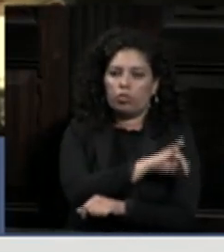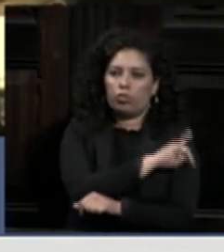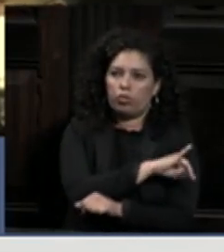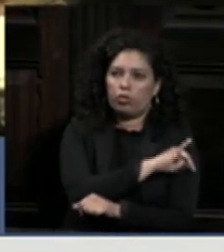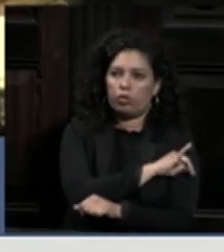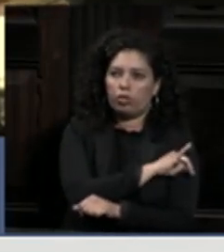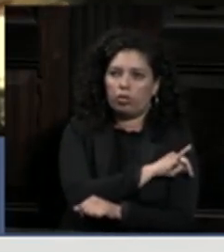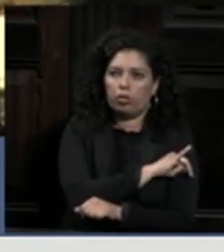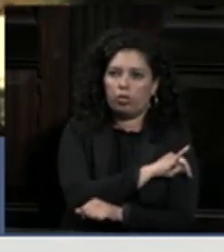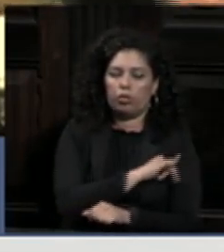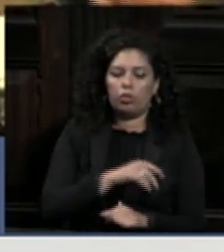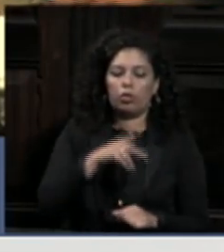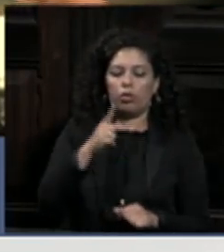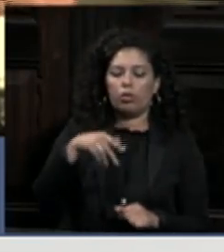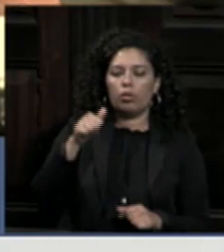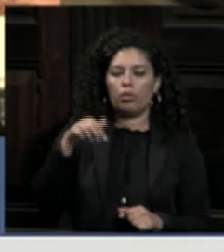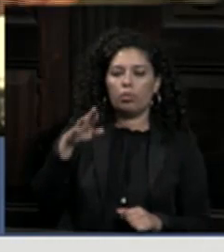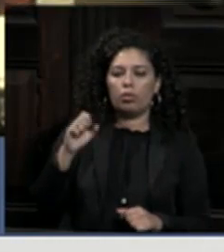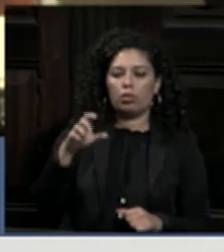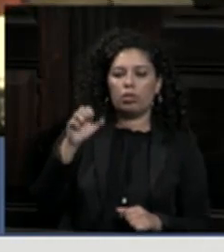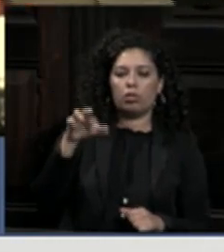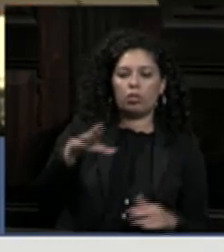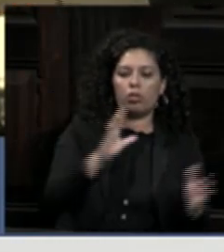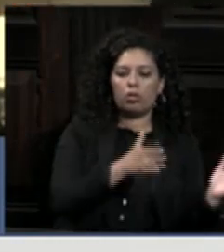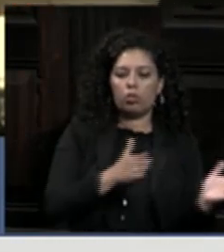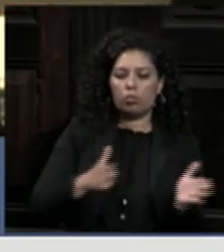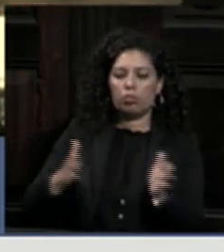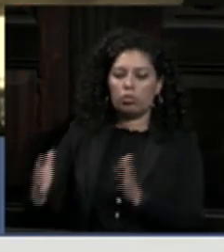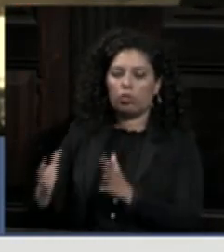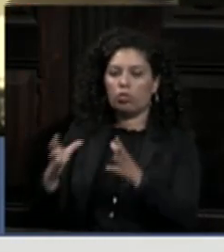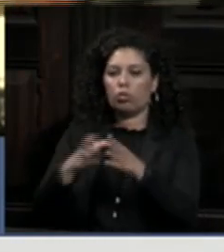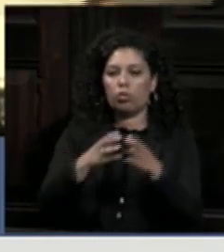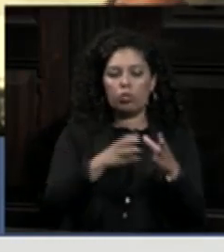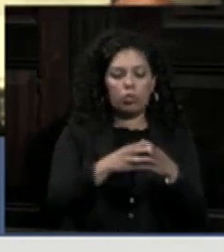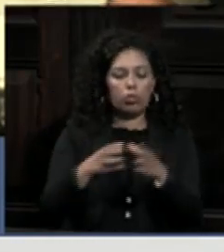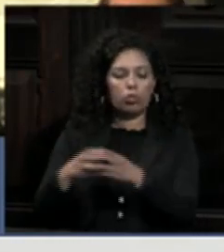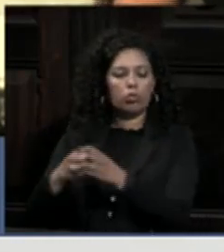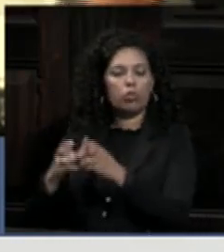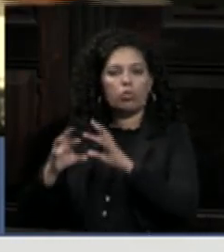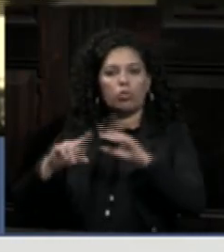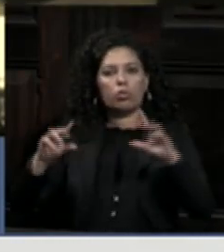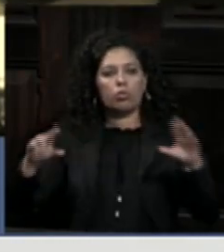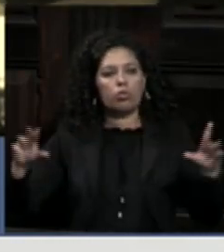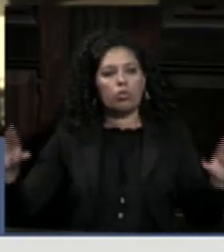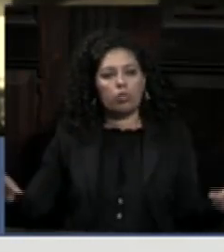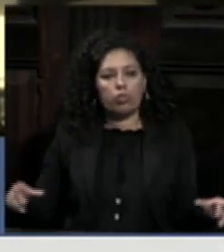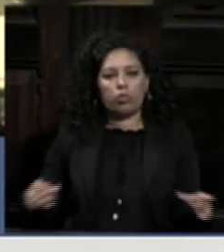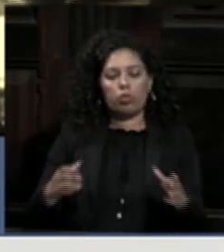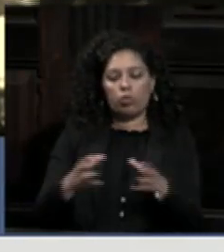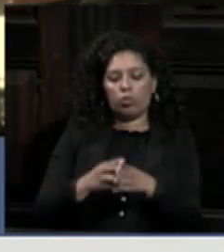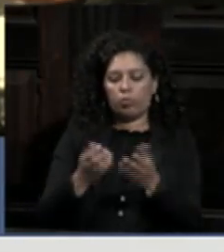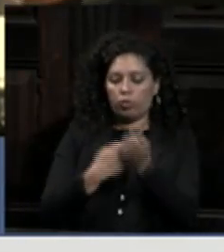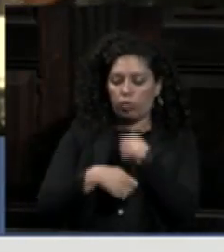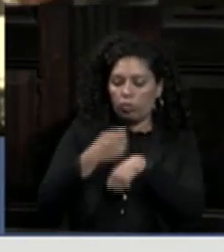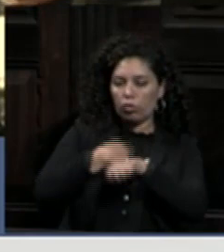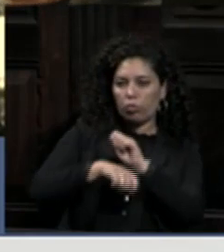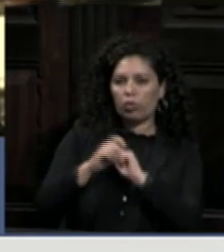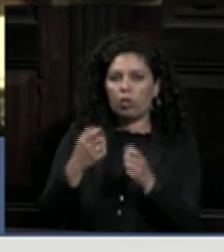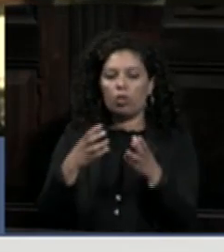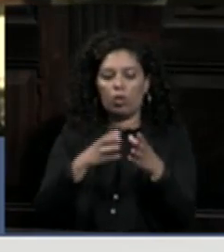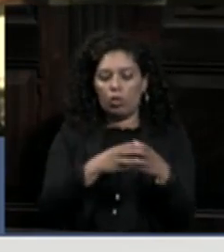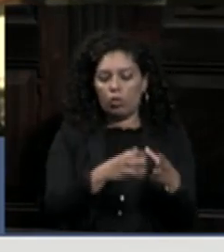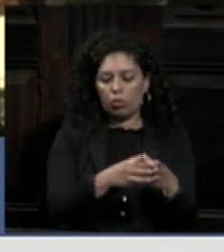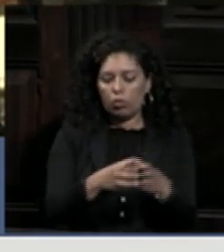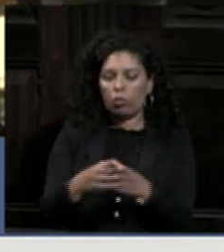providências mas e das comissões condição disse pela condicionalidade defesa do consumidor favorável da economia do comércio favorável de orçamento finanças fiscalização